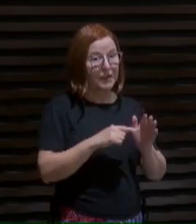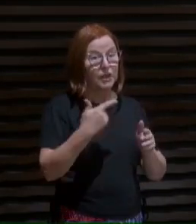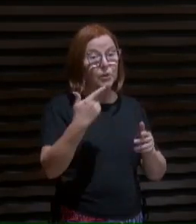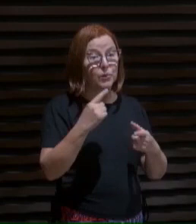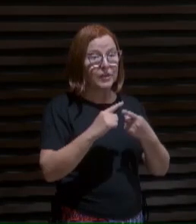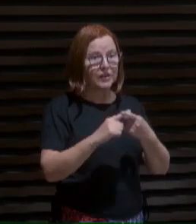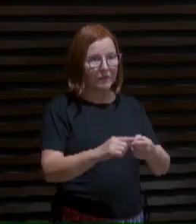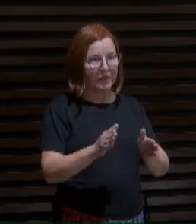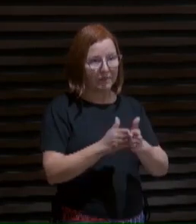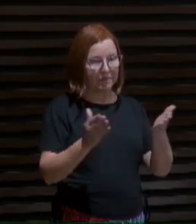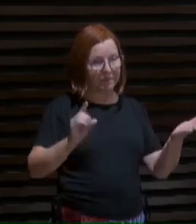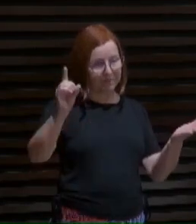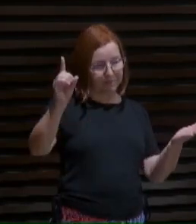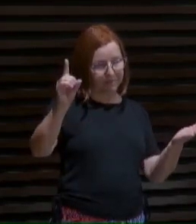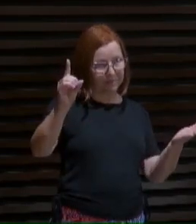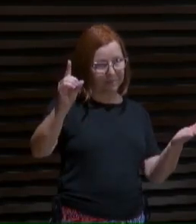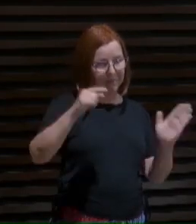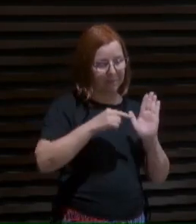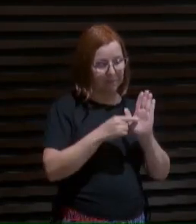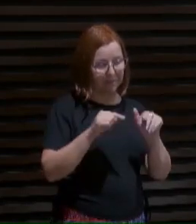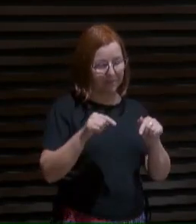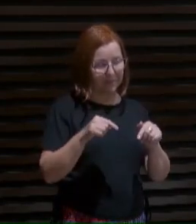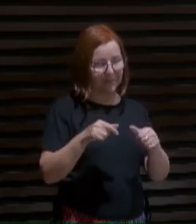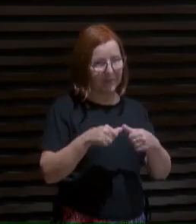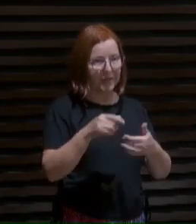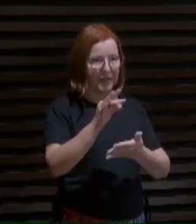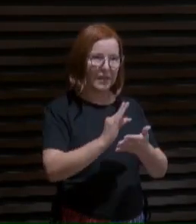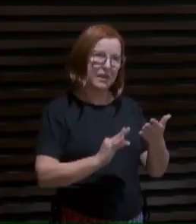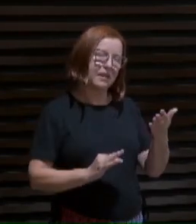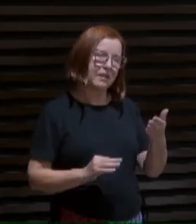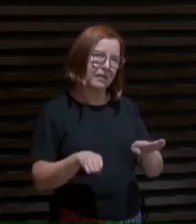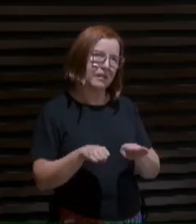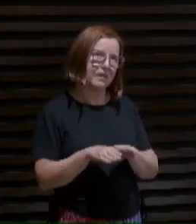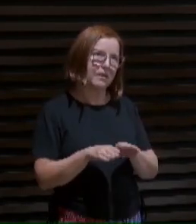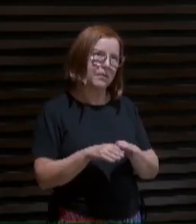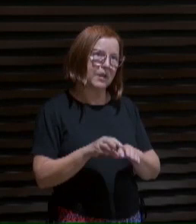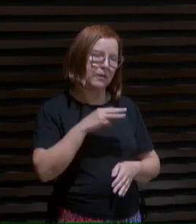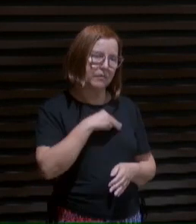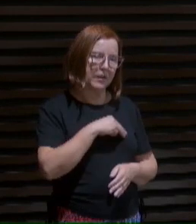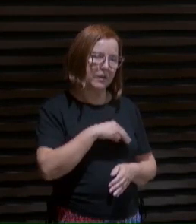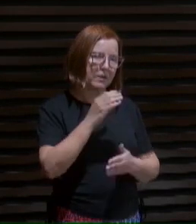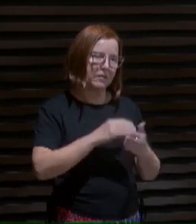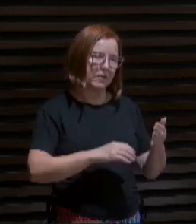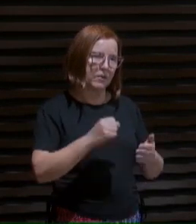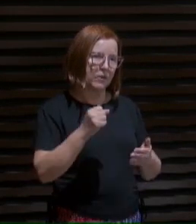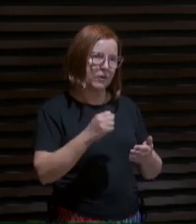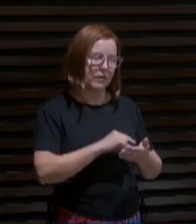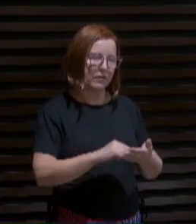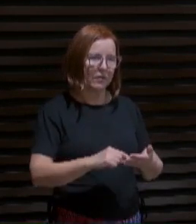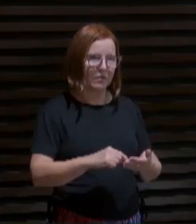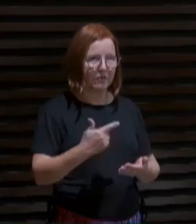Bíblia. Ela aparece aqui nesse texto e em Mateus 8,